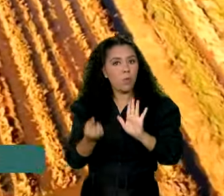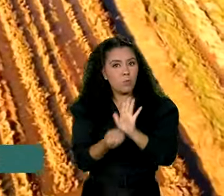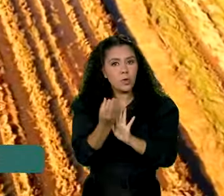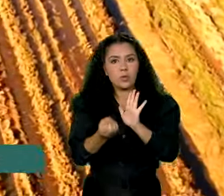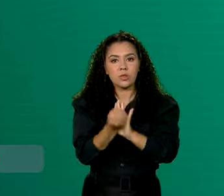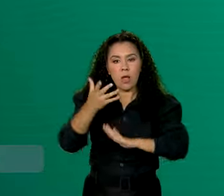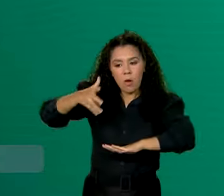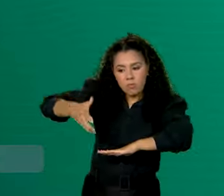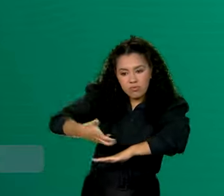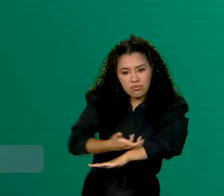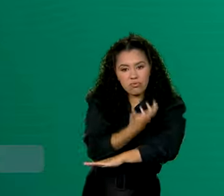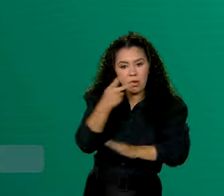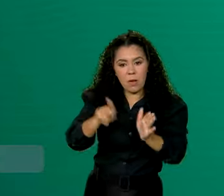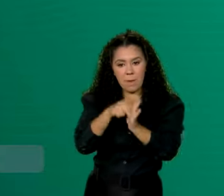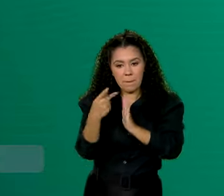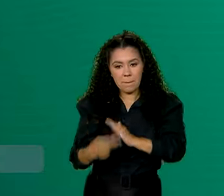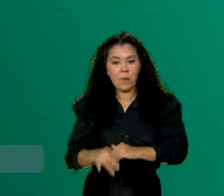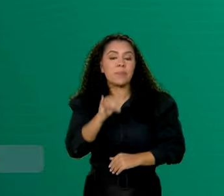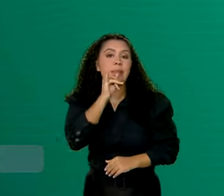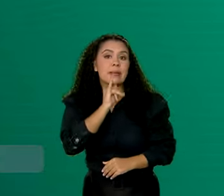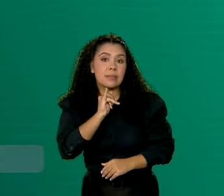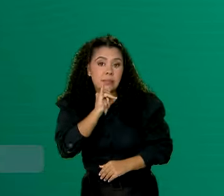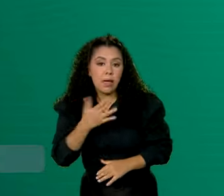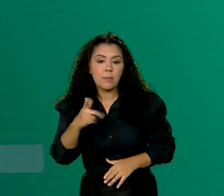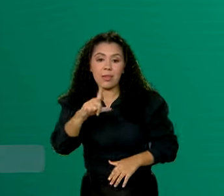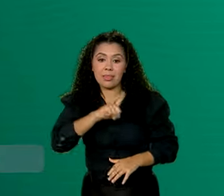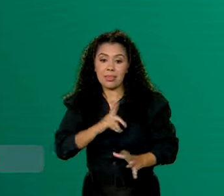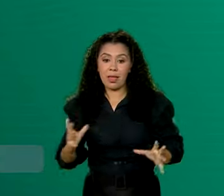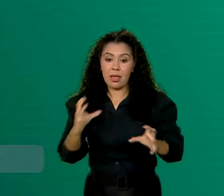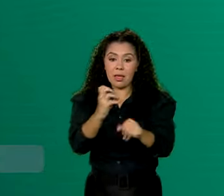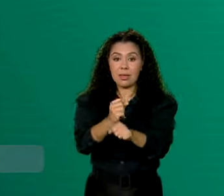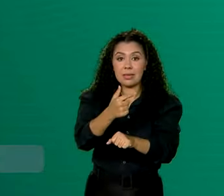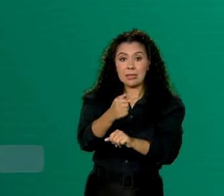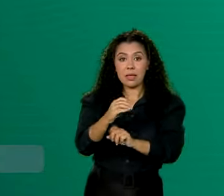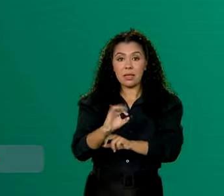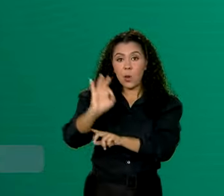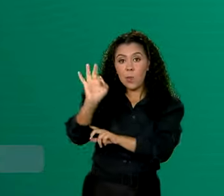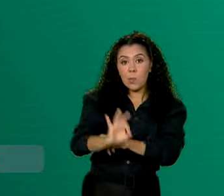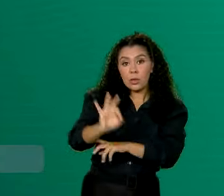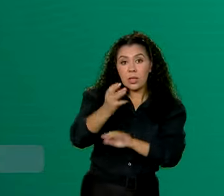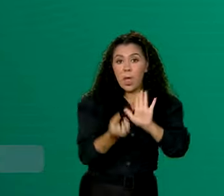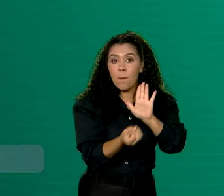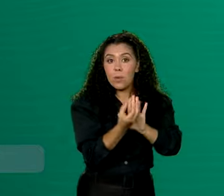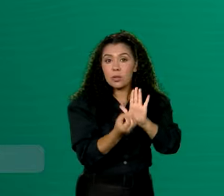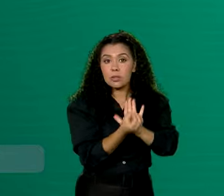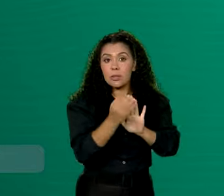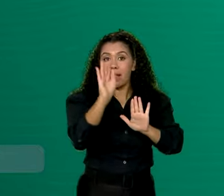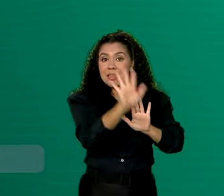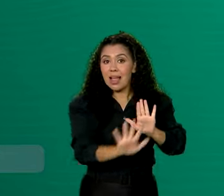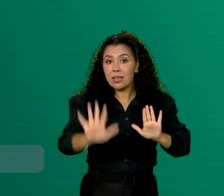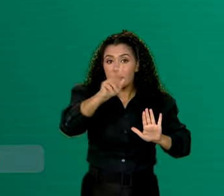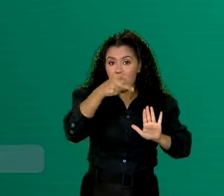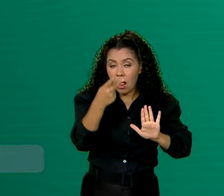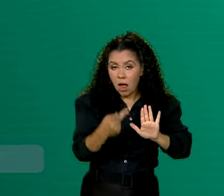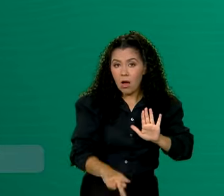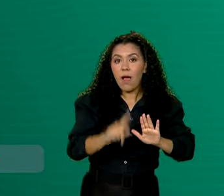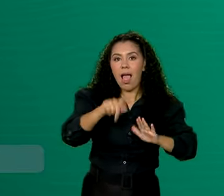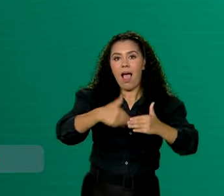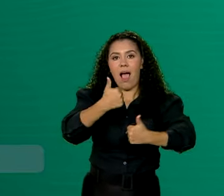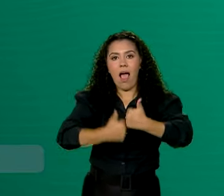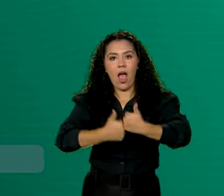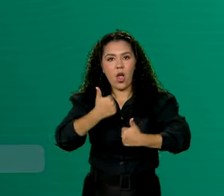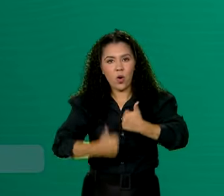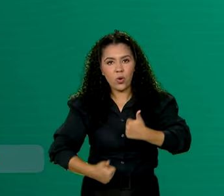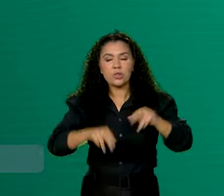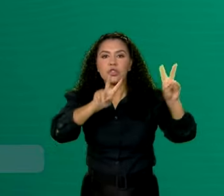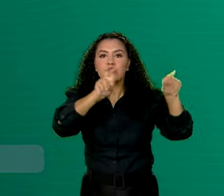país. Daqui saem, por exemplo, 70% da produção nacional de arroz. Em relação à